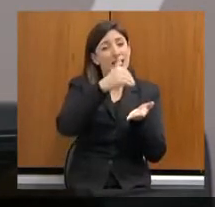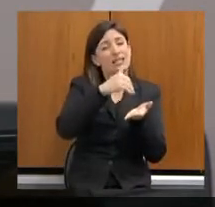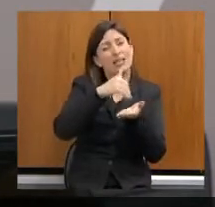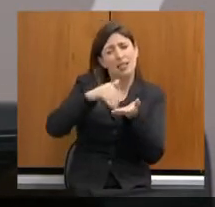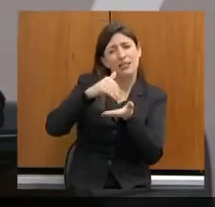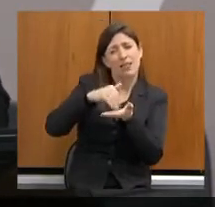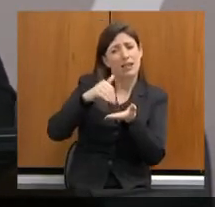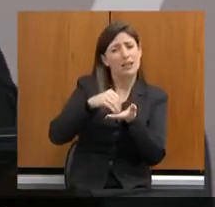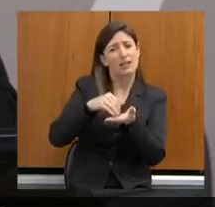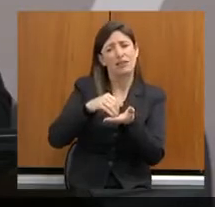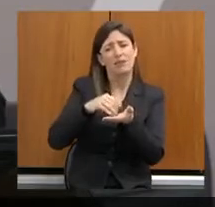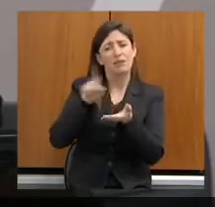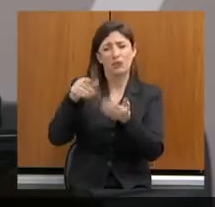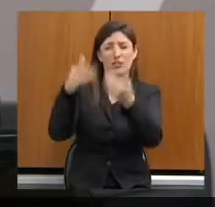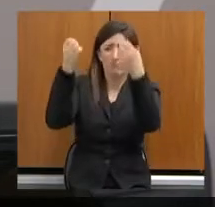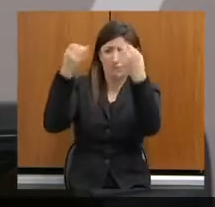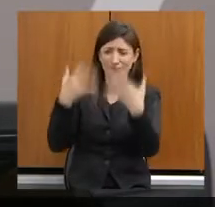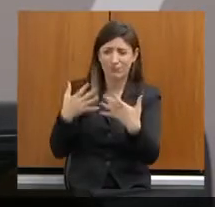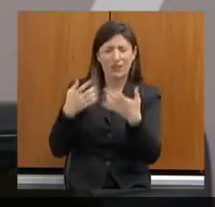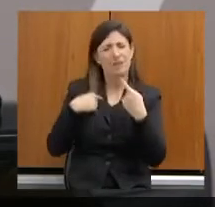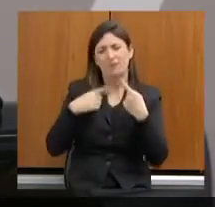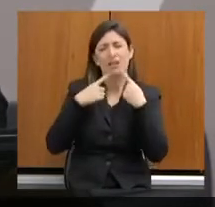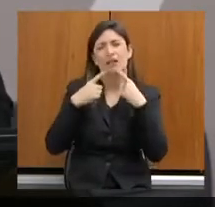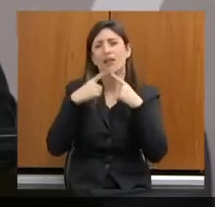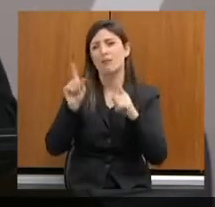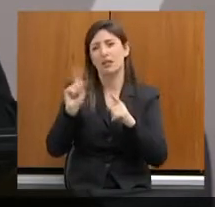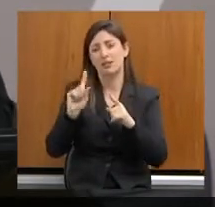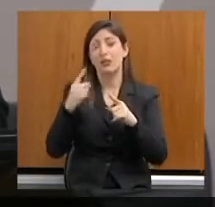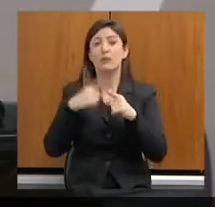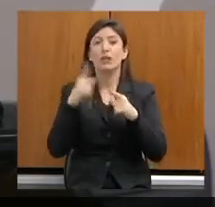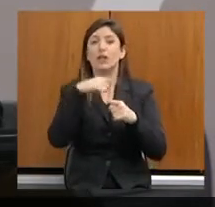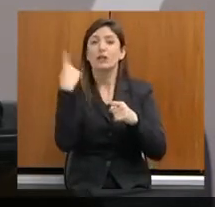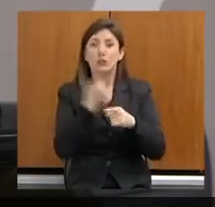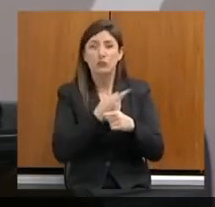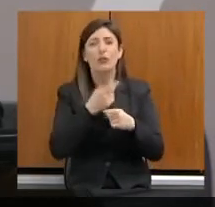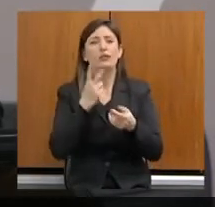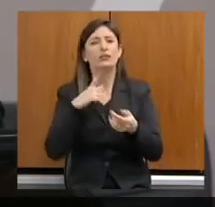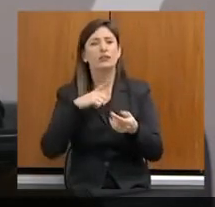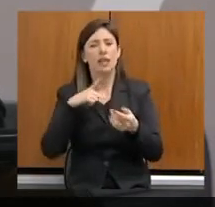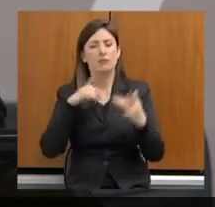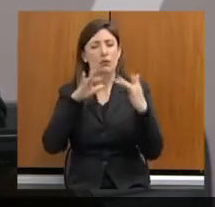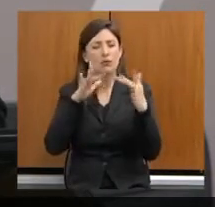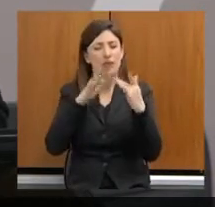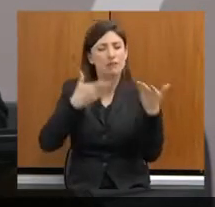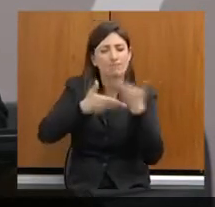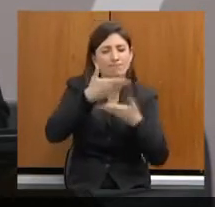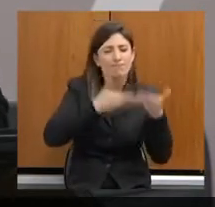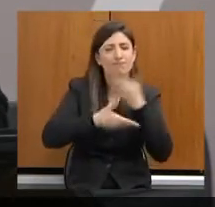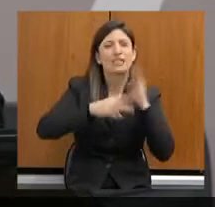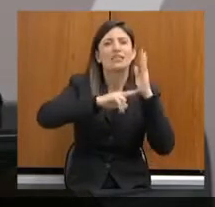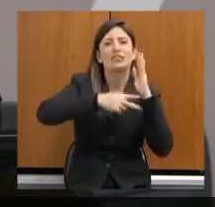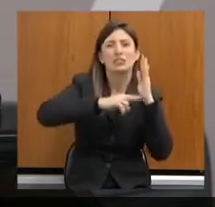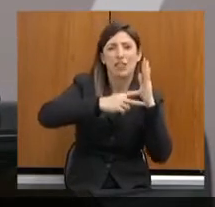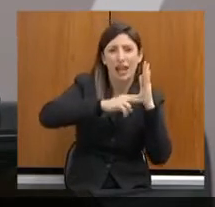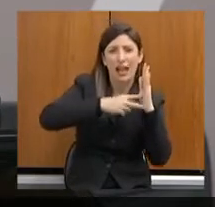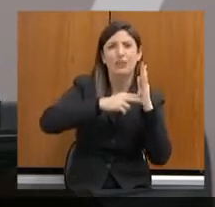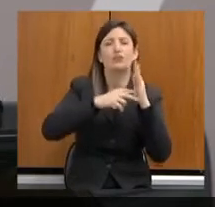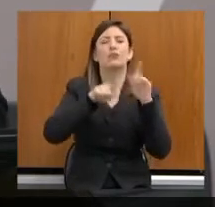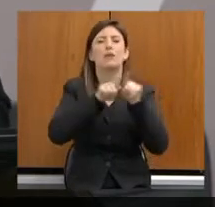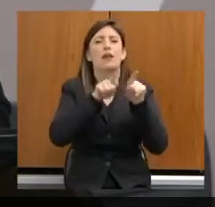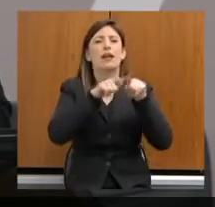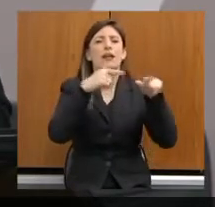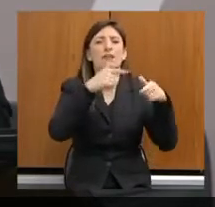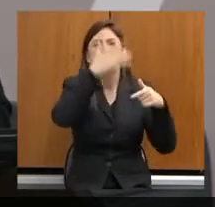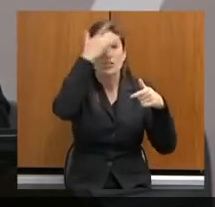reclamação como a gente tem uma articulação com o Sindicato dos Trabalhadores da Agricultura Agricultura